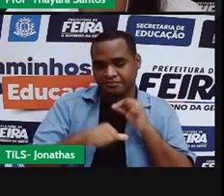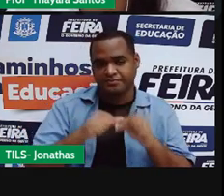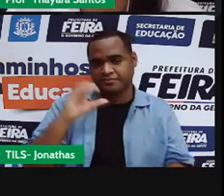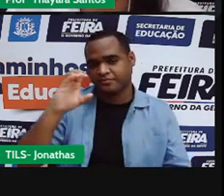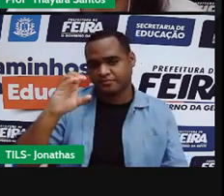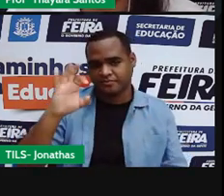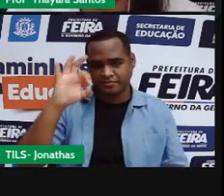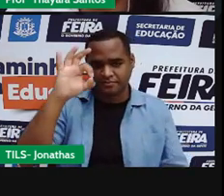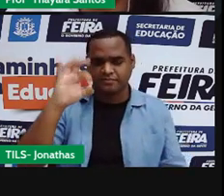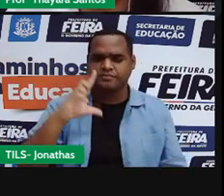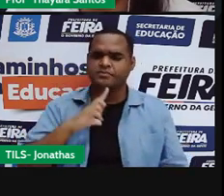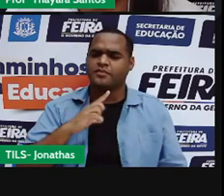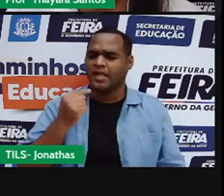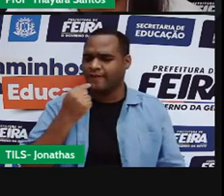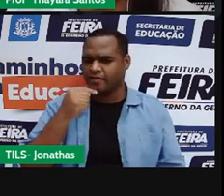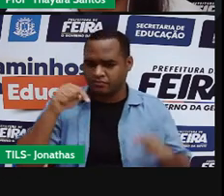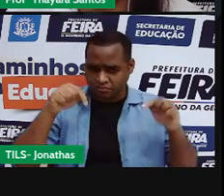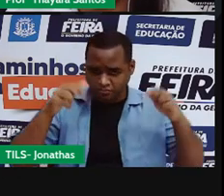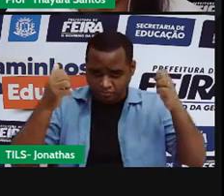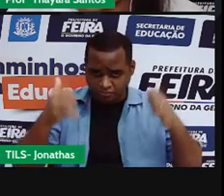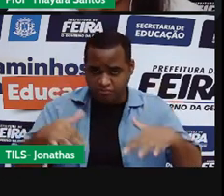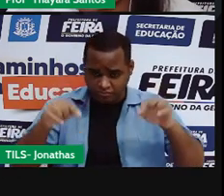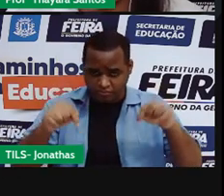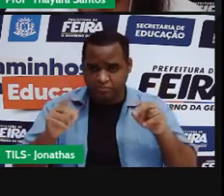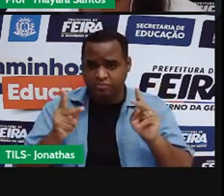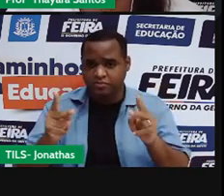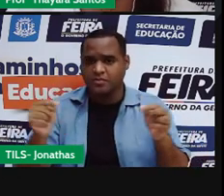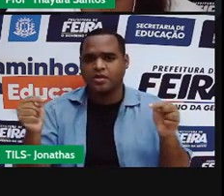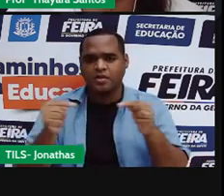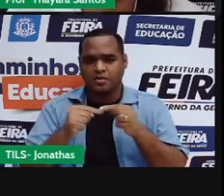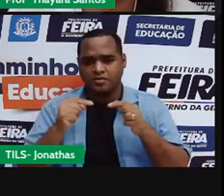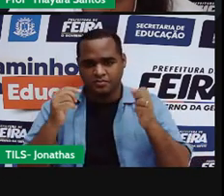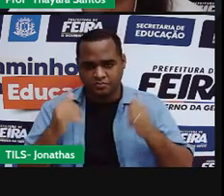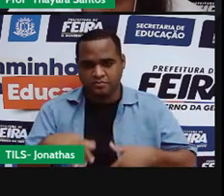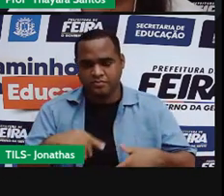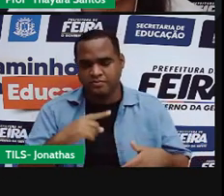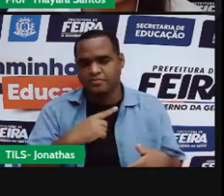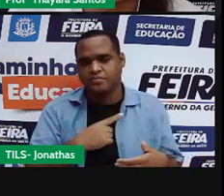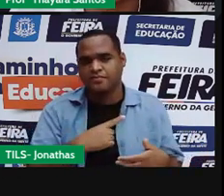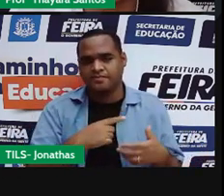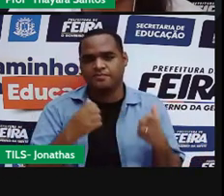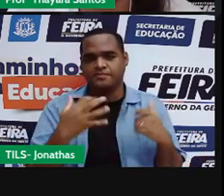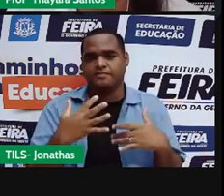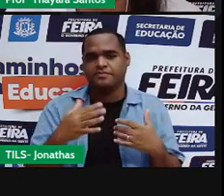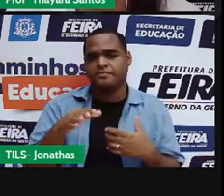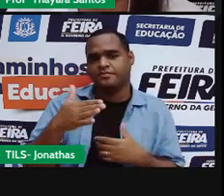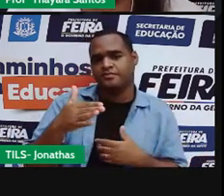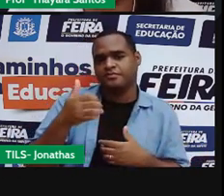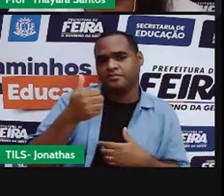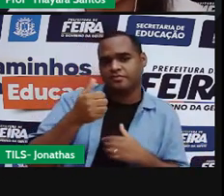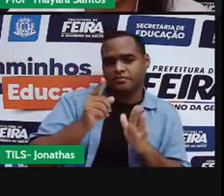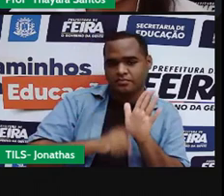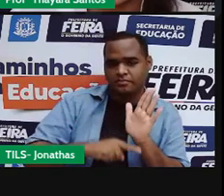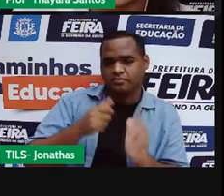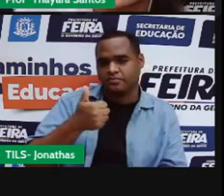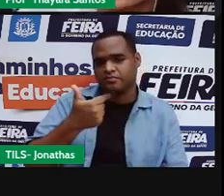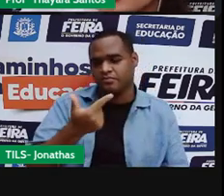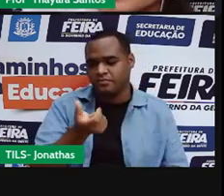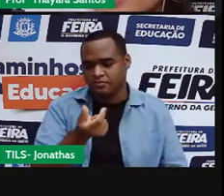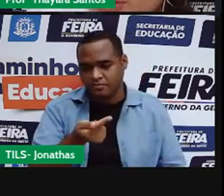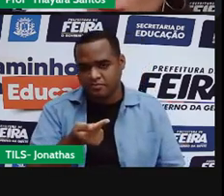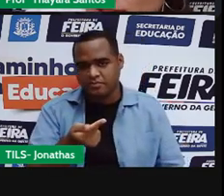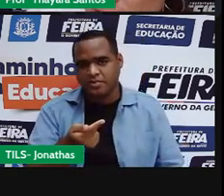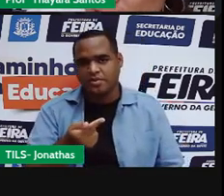quer dizer que, nesse momento, essa substância aqui, ela está em menos 127 graus Celsius. O que é que a gente